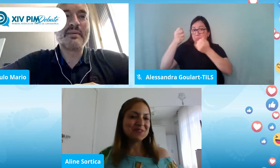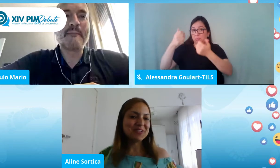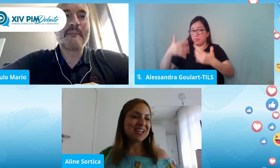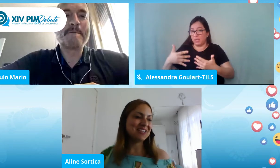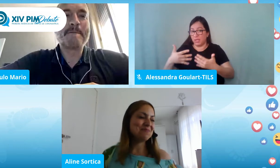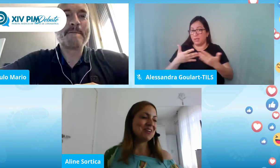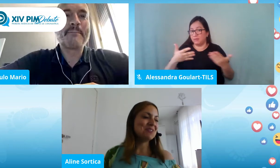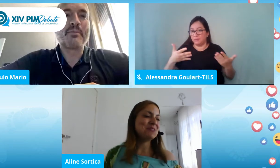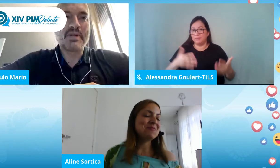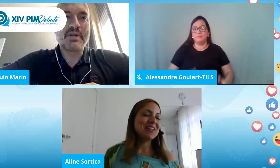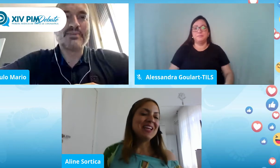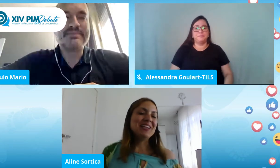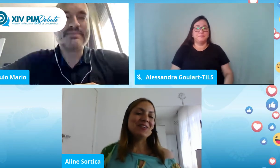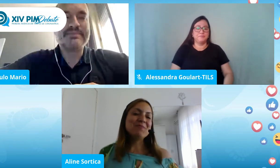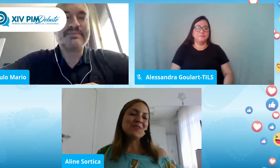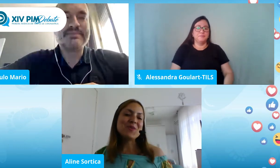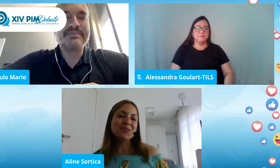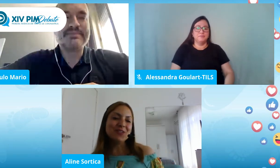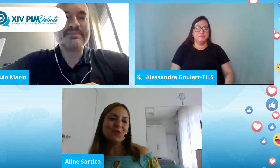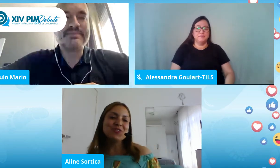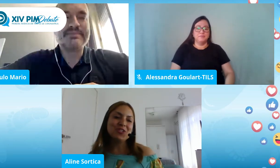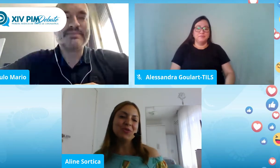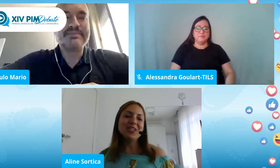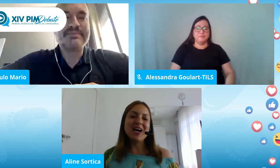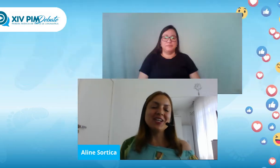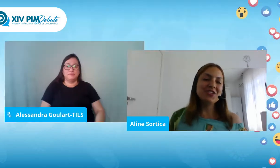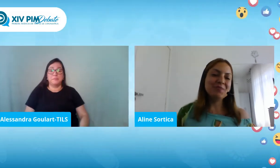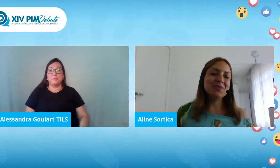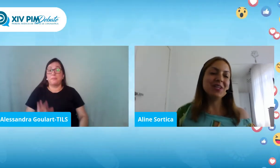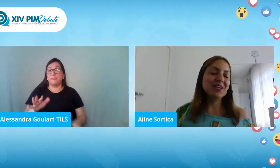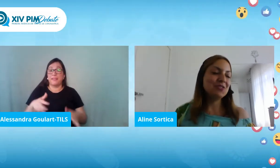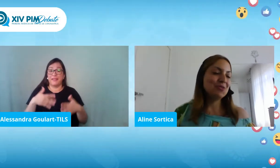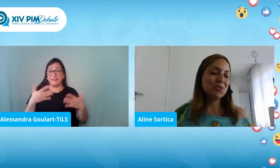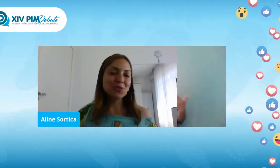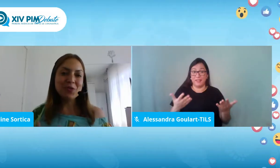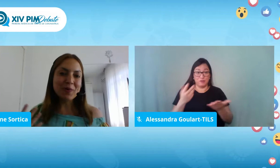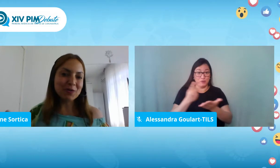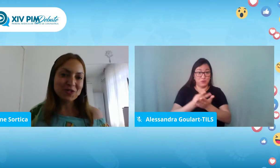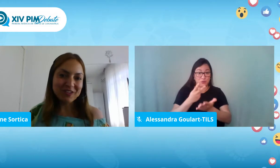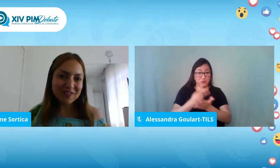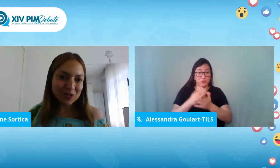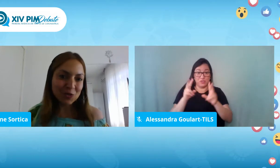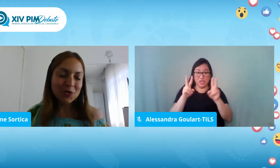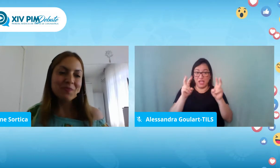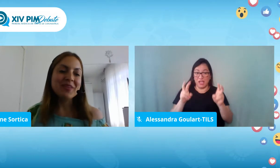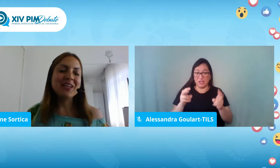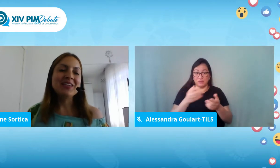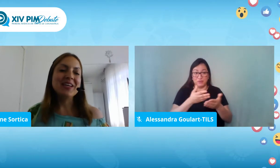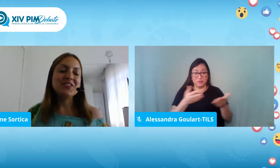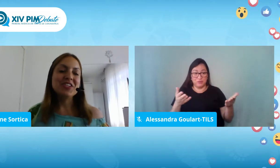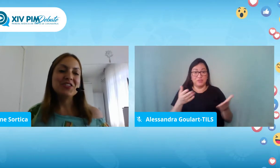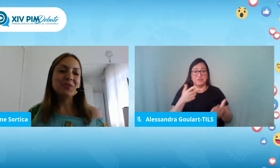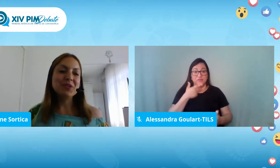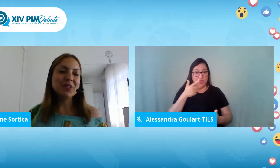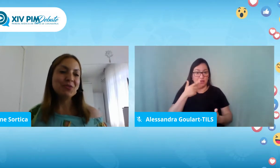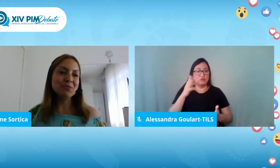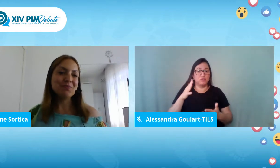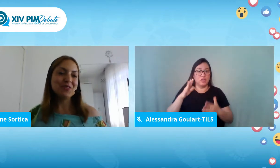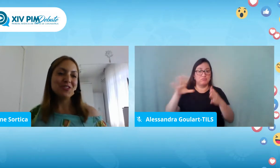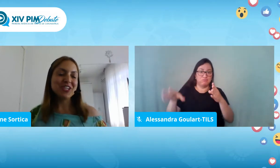Paulo. Obrigada, Paulo. Então, pessoal, dando continuidade, né, tudo que o Paulo já falou, né, a